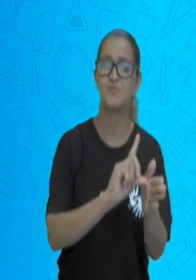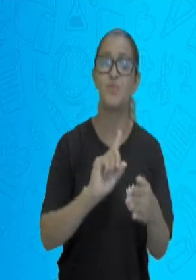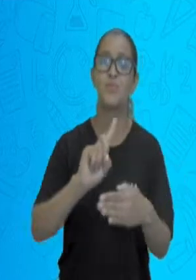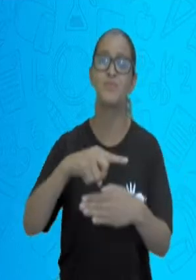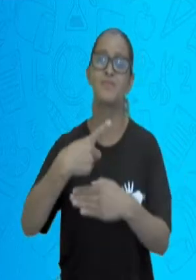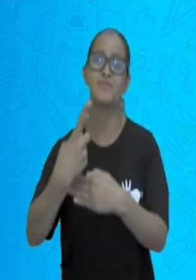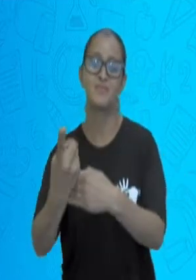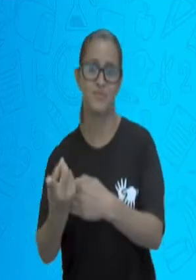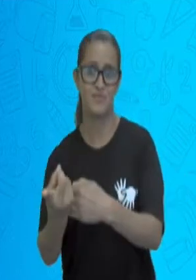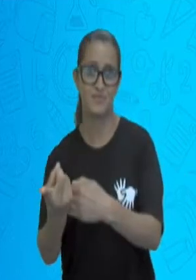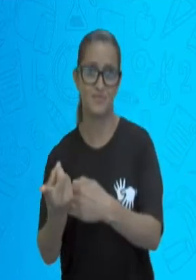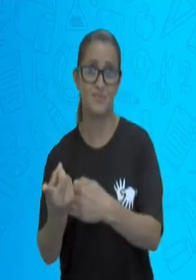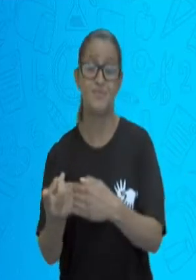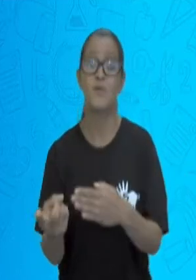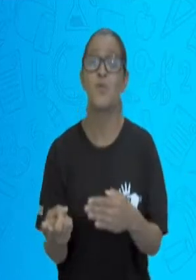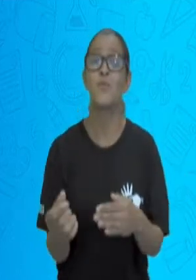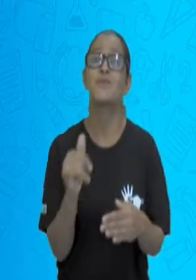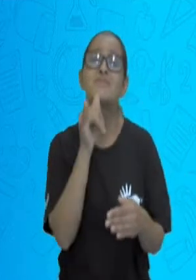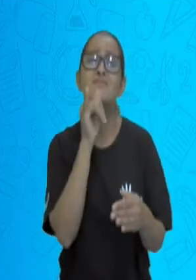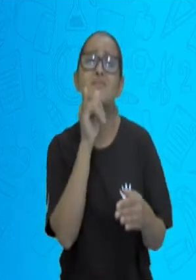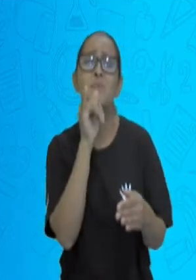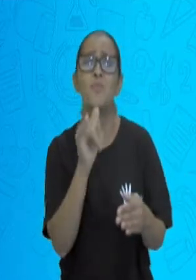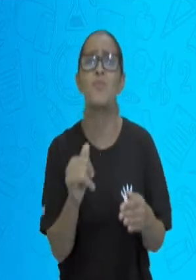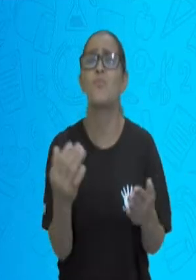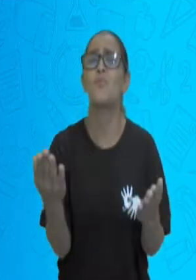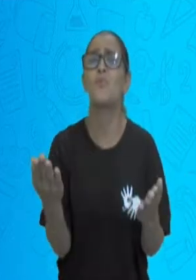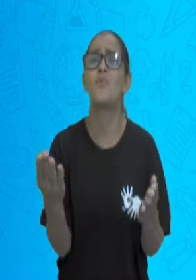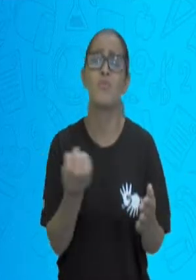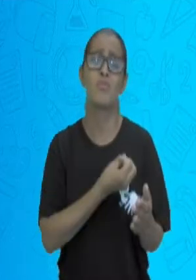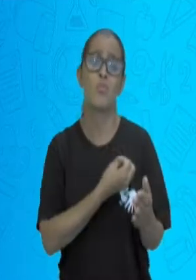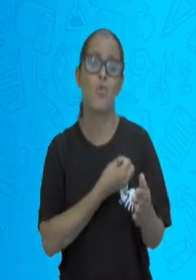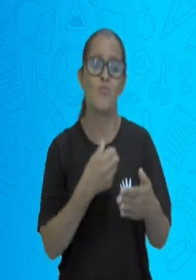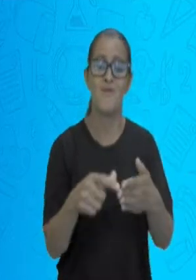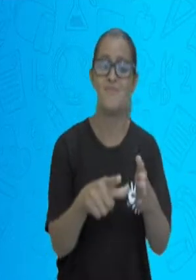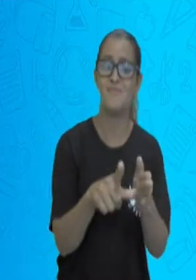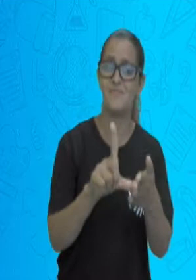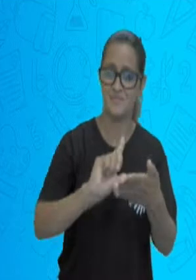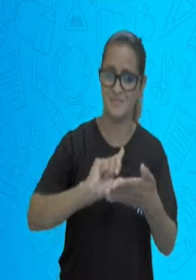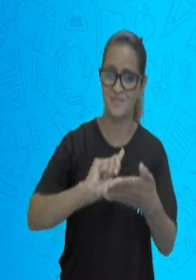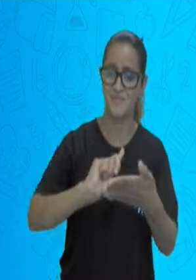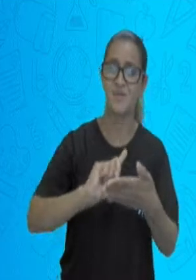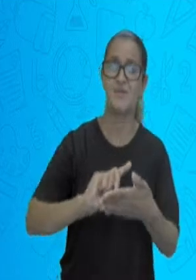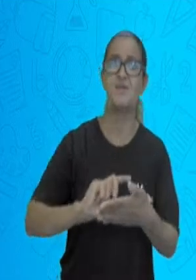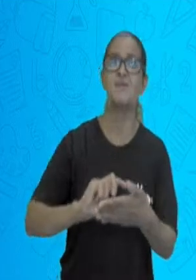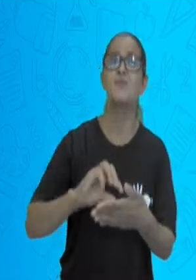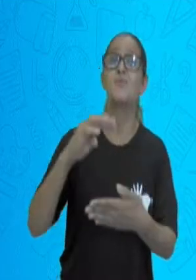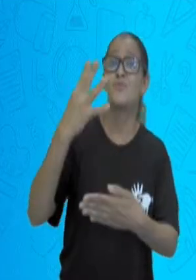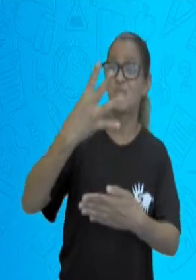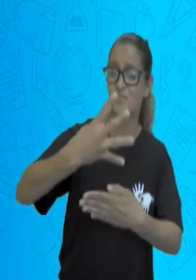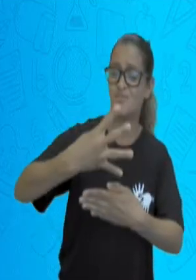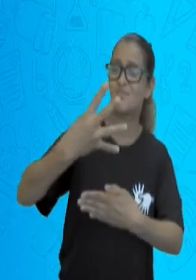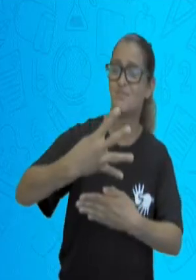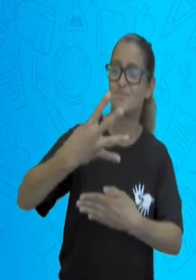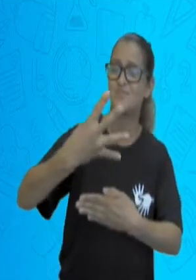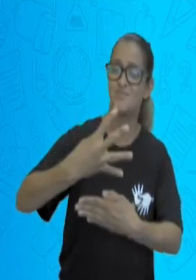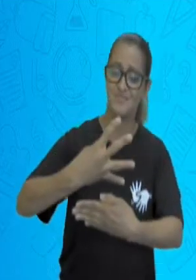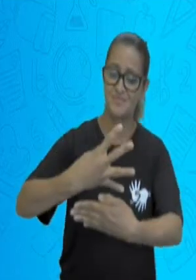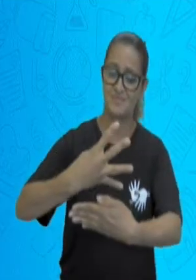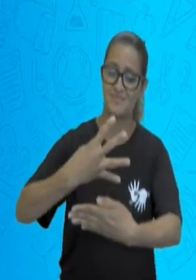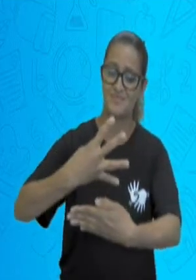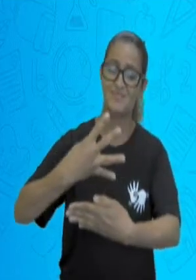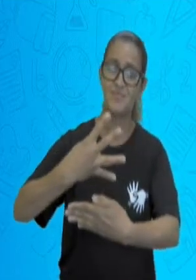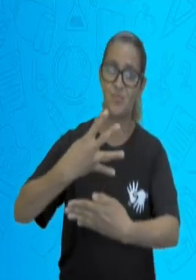algarismos. O que vem antes do número 5? Muito bem, vem o número